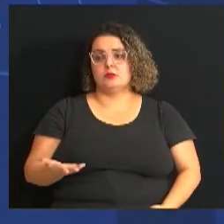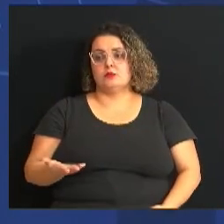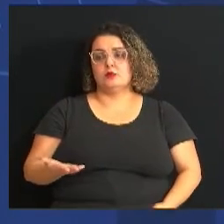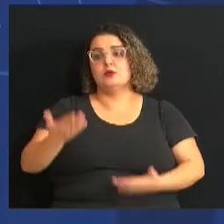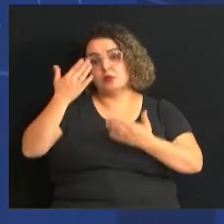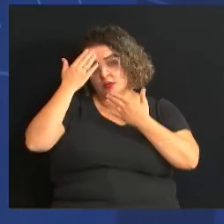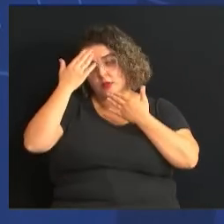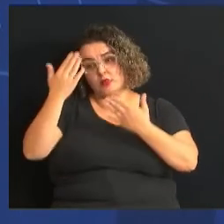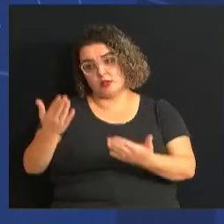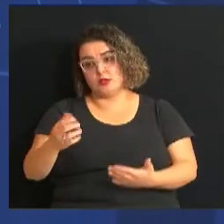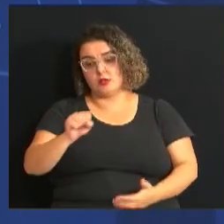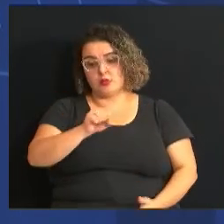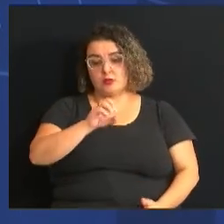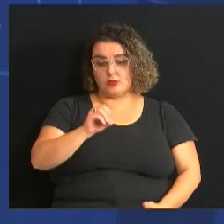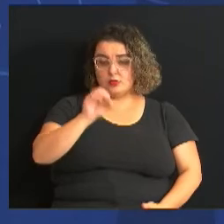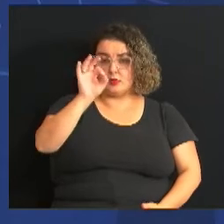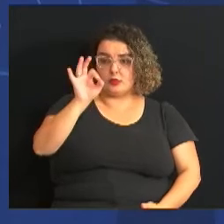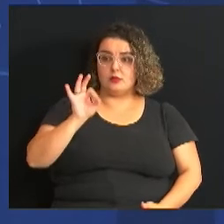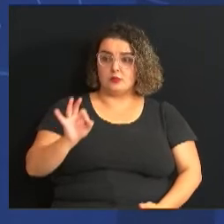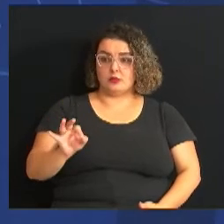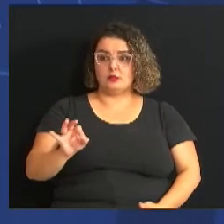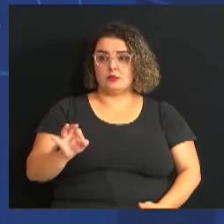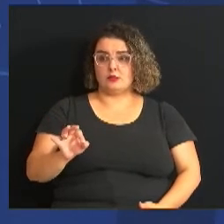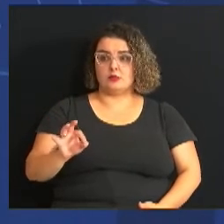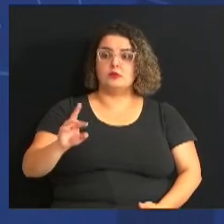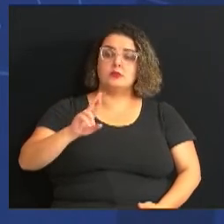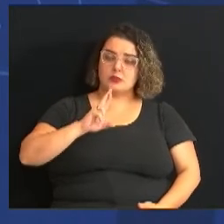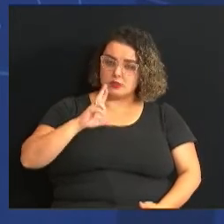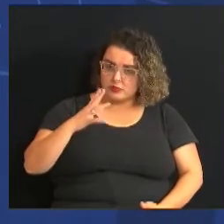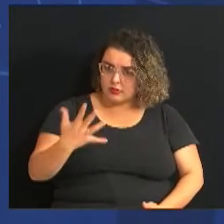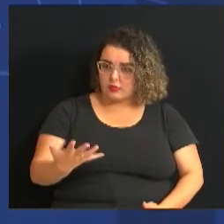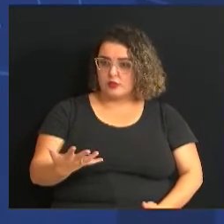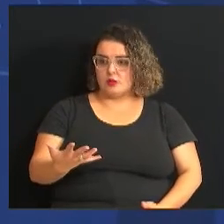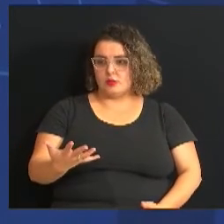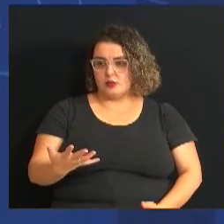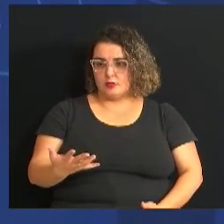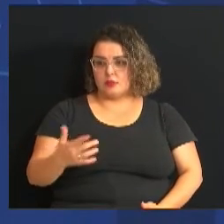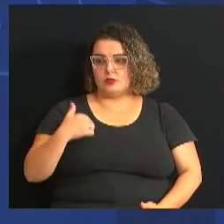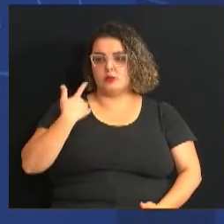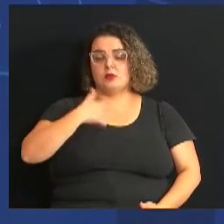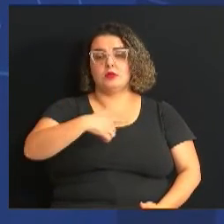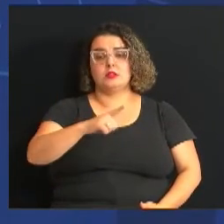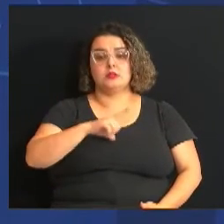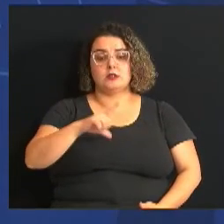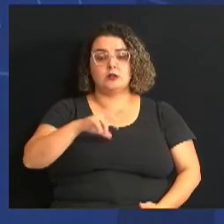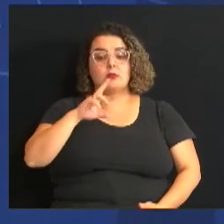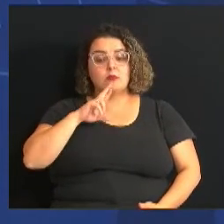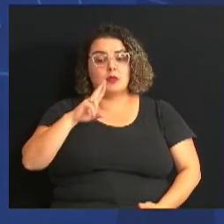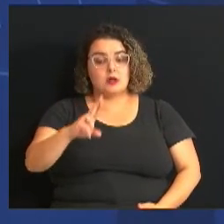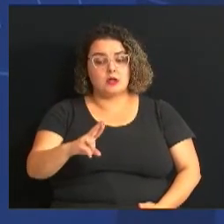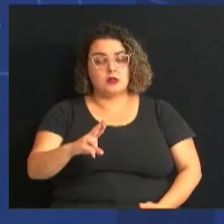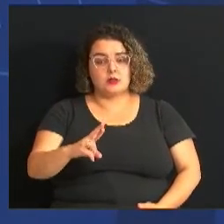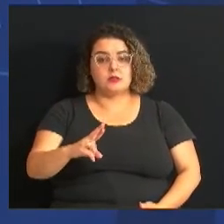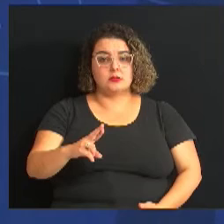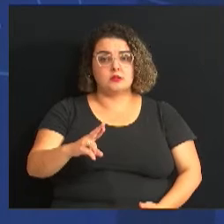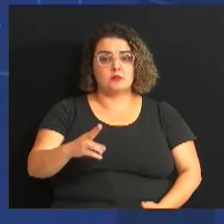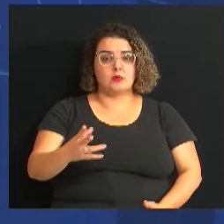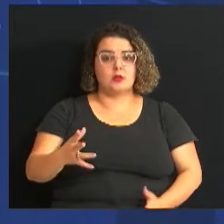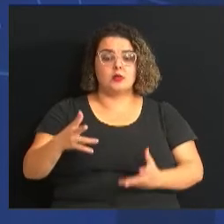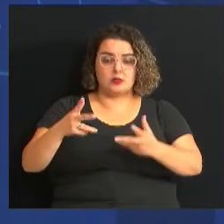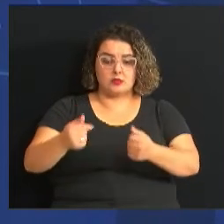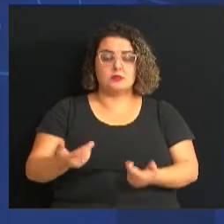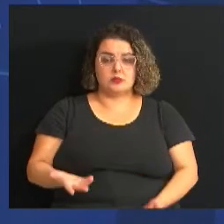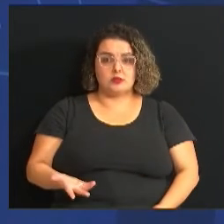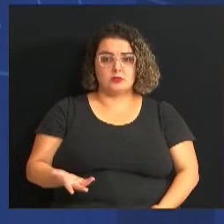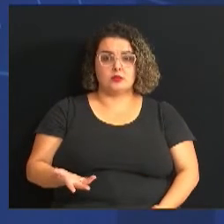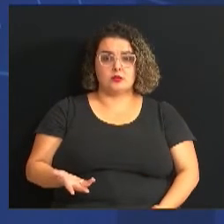menos 80% está sendo resolvido. Nós estamos tendo uma resposta da prefeitura e conseguindo assim transmitir uma resposta